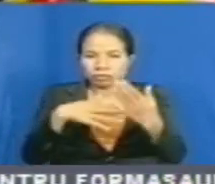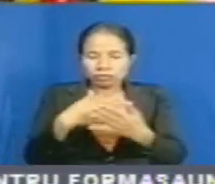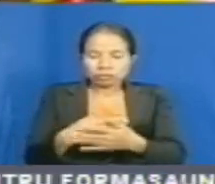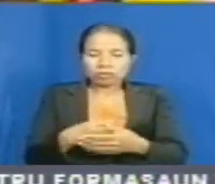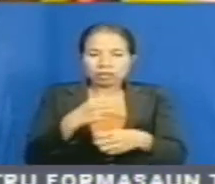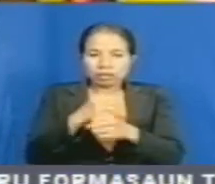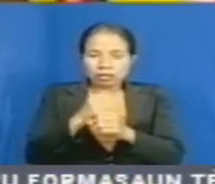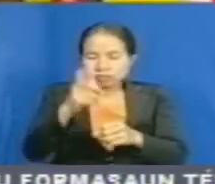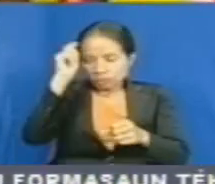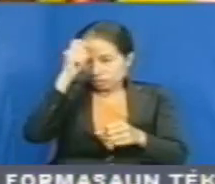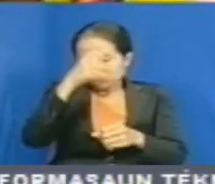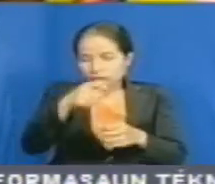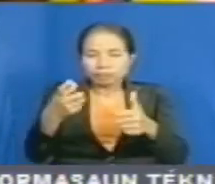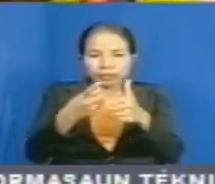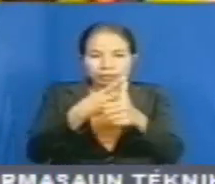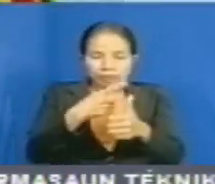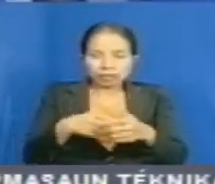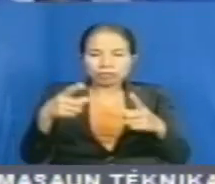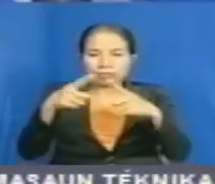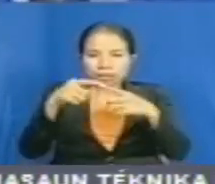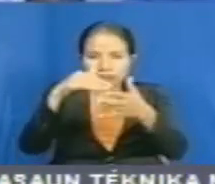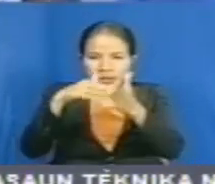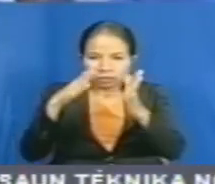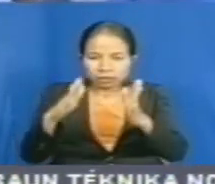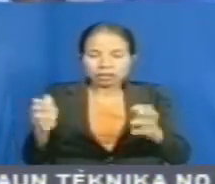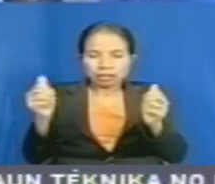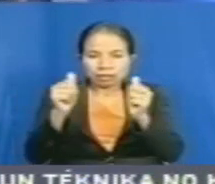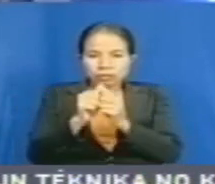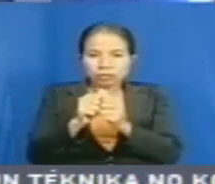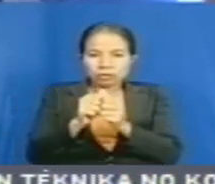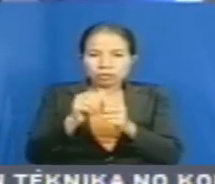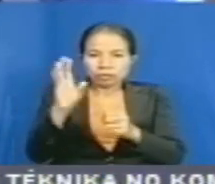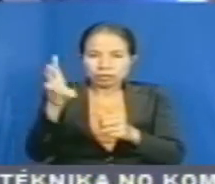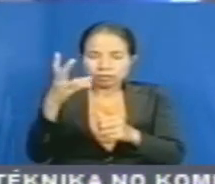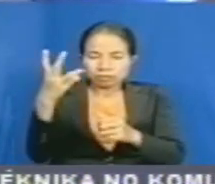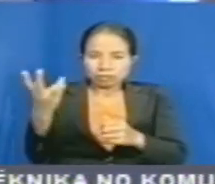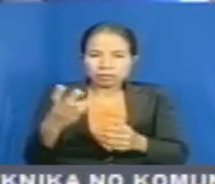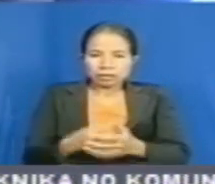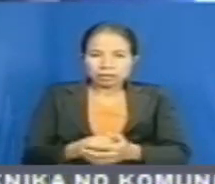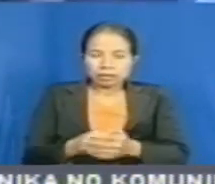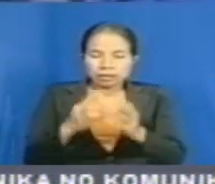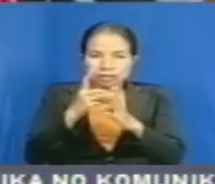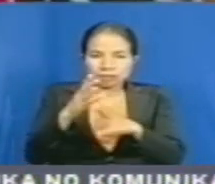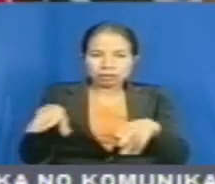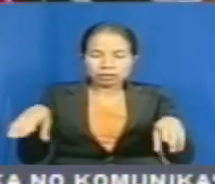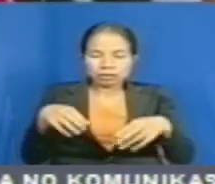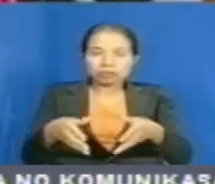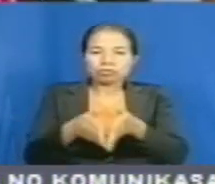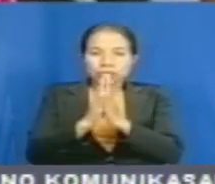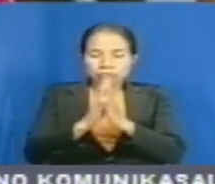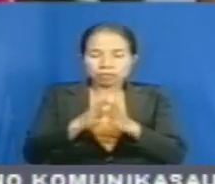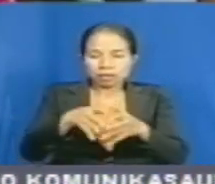consegue realizar a graduação da Huluk para estudante. Na Insanulo Resignen. Diretora ne russo bai nang aman